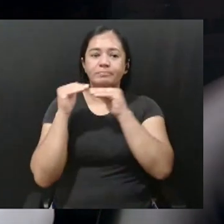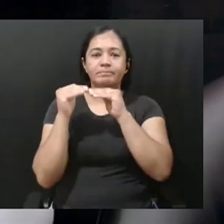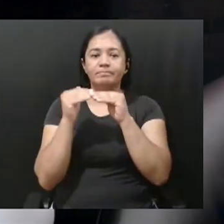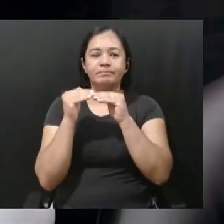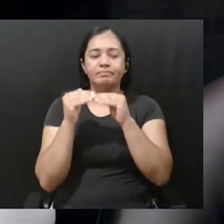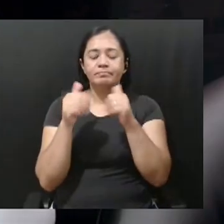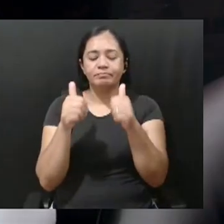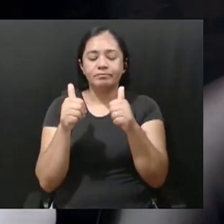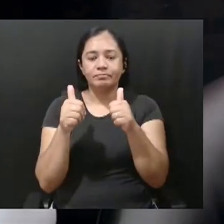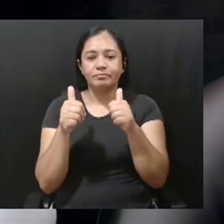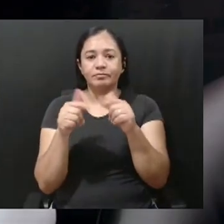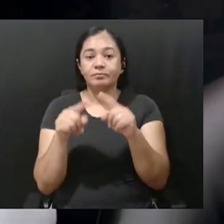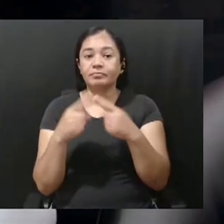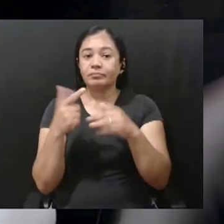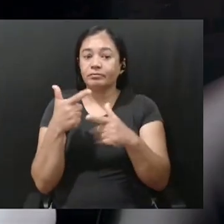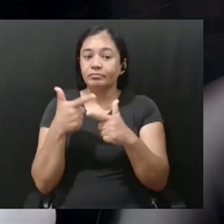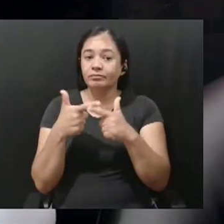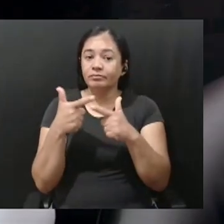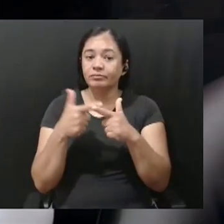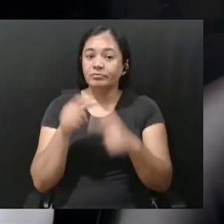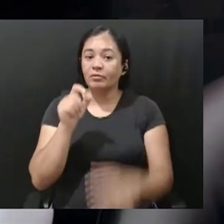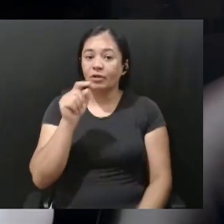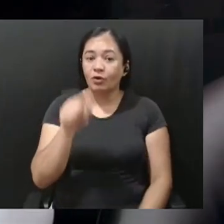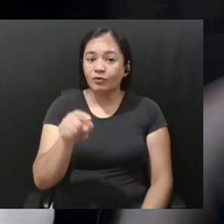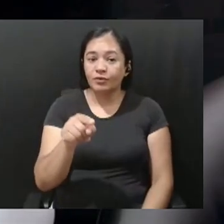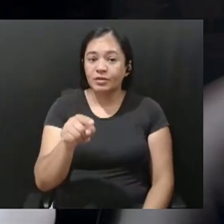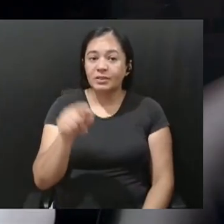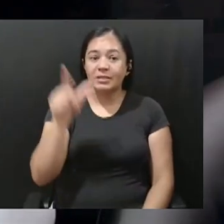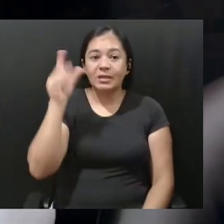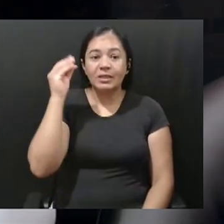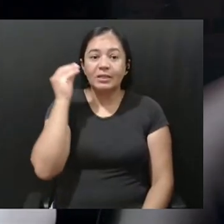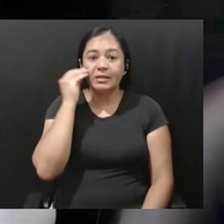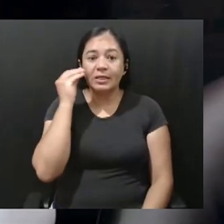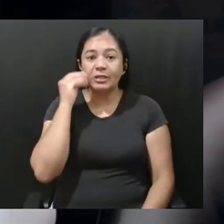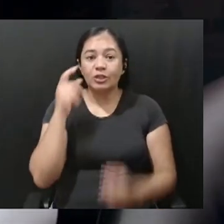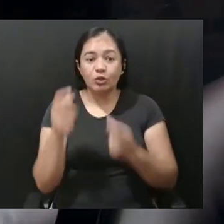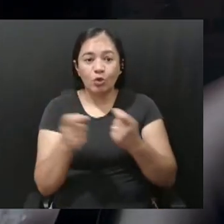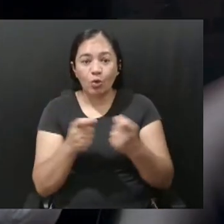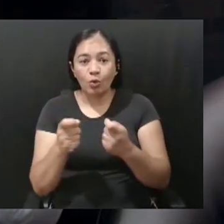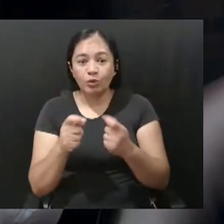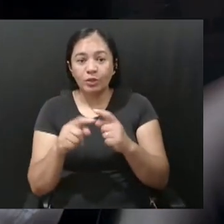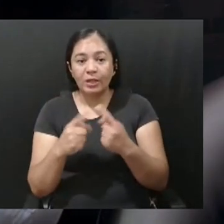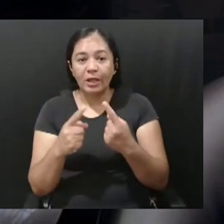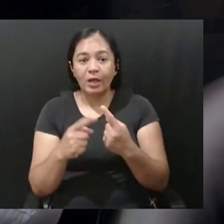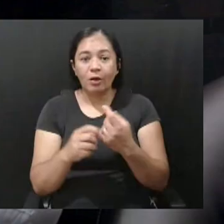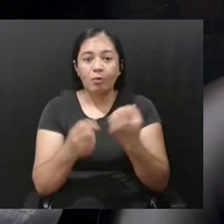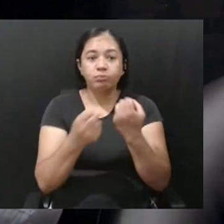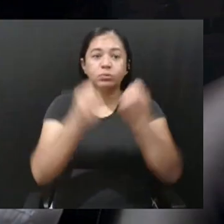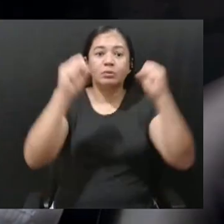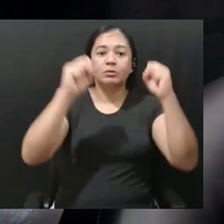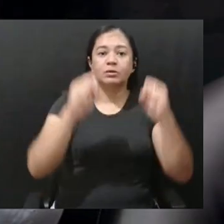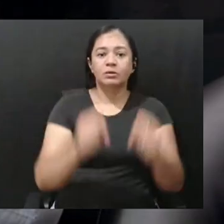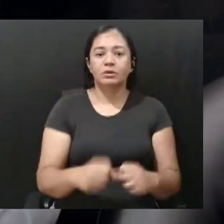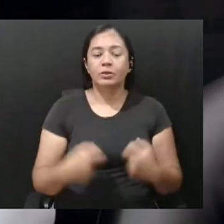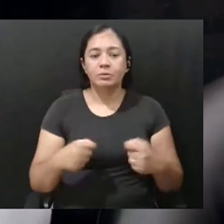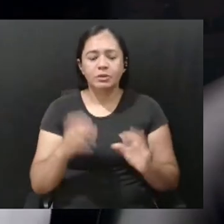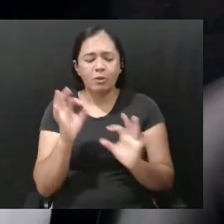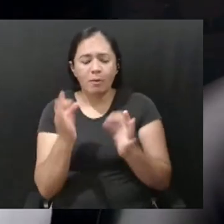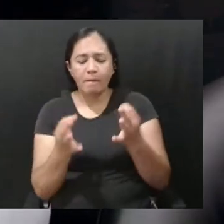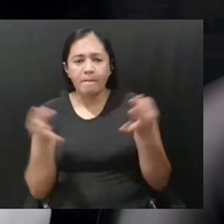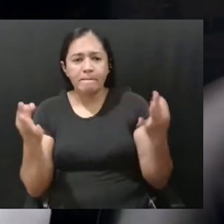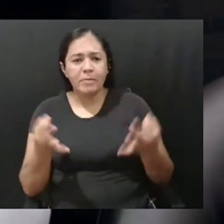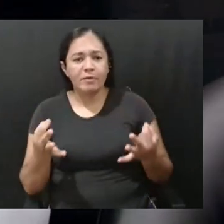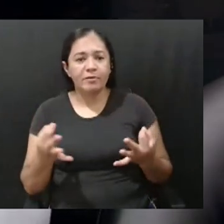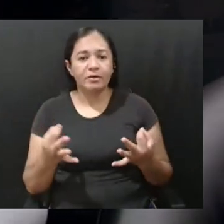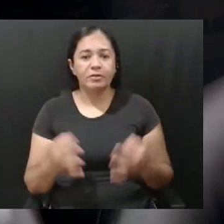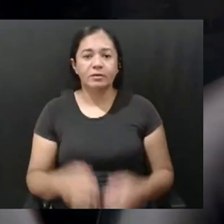é quando você está tentando controlar o incontrolável, né? Ou tentar deixar um ambiente perfeito, né? Eu preciso deixar tudo perfeito e tudo mais. E assim, você imagina a ansiedade